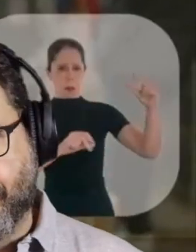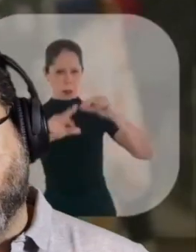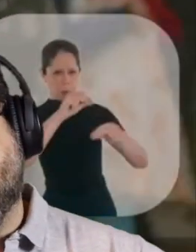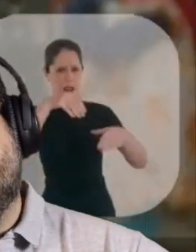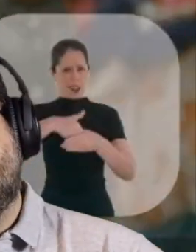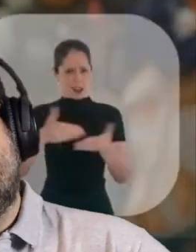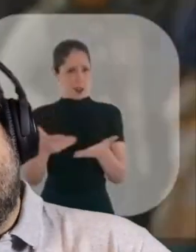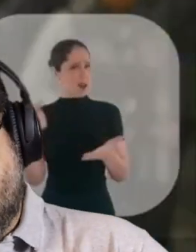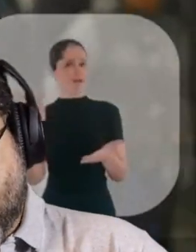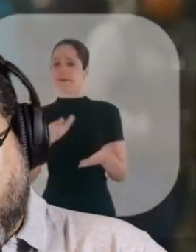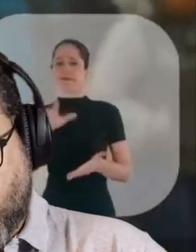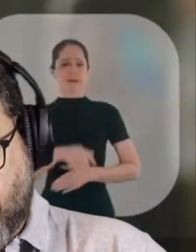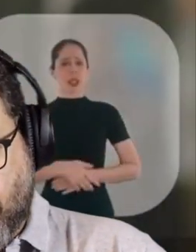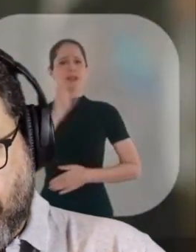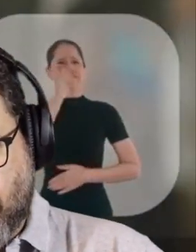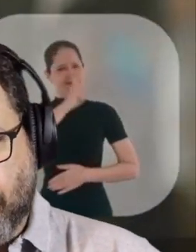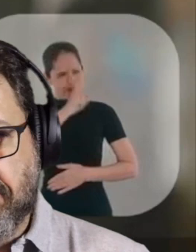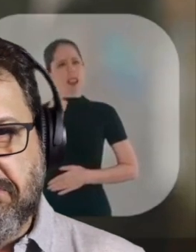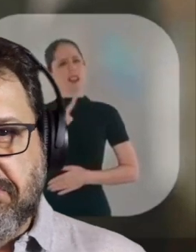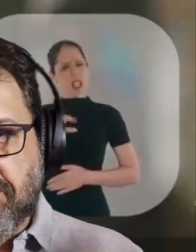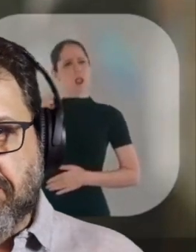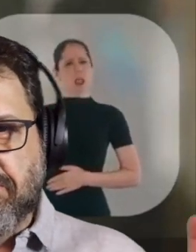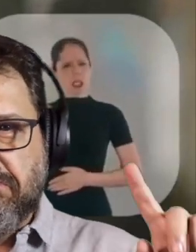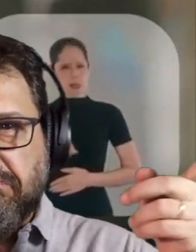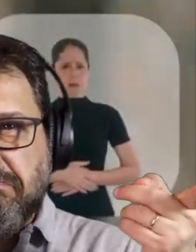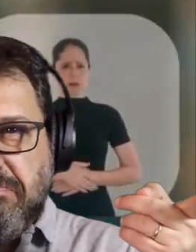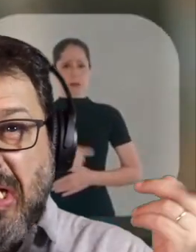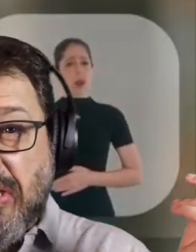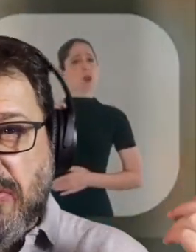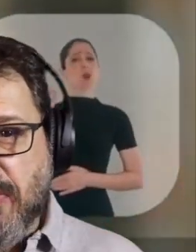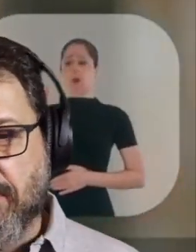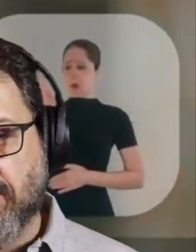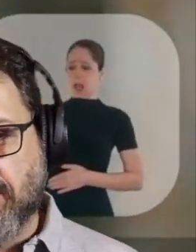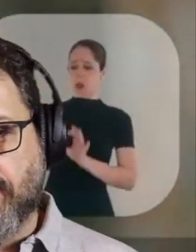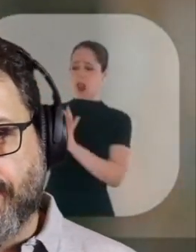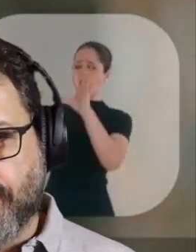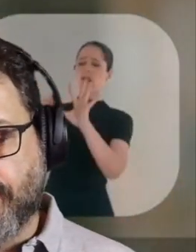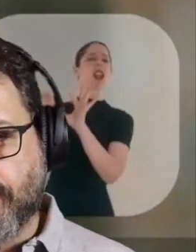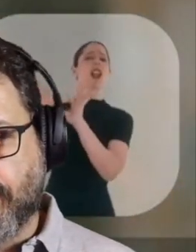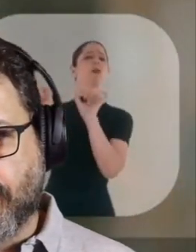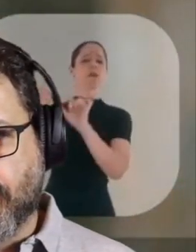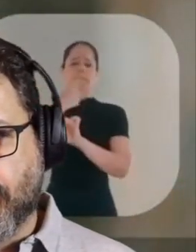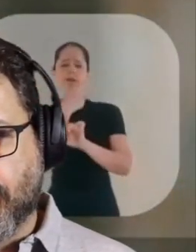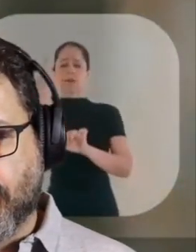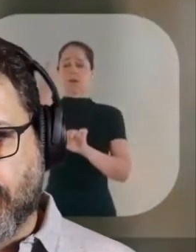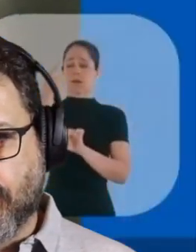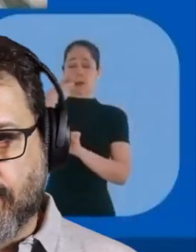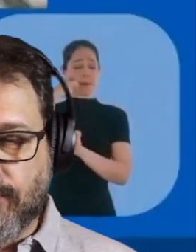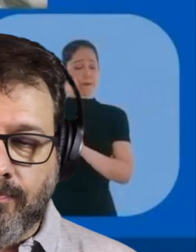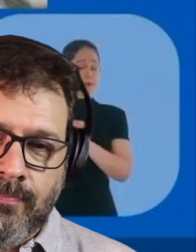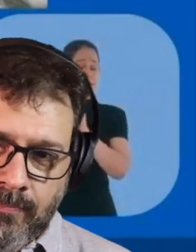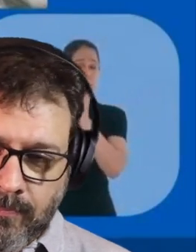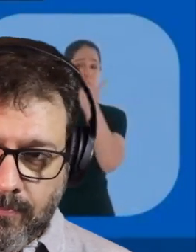Dizem que nestas eleições não temos escolha. Mentira, nós temos escolha. Temos escolha no Brasil livre. Livre de políticos que nos envergonham